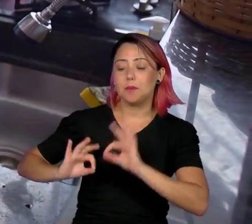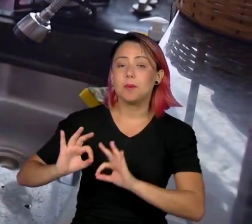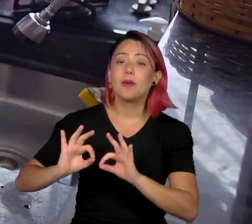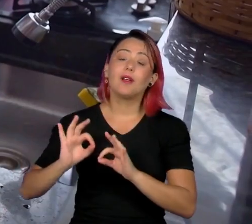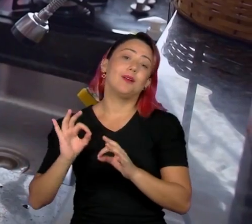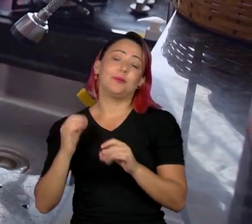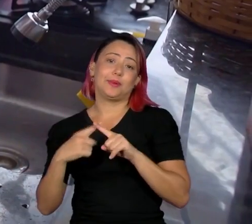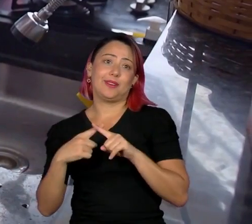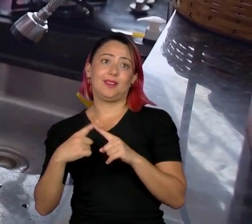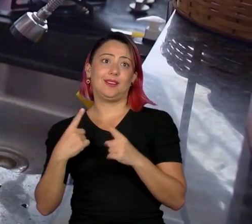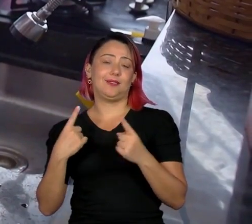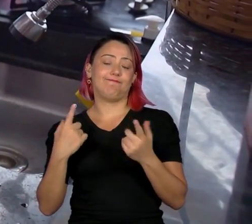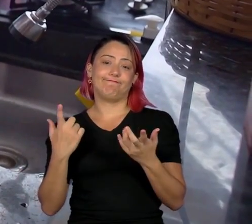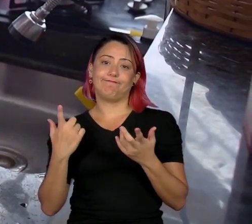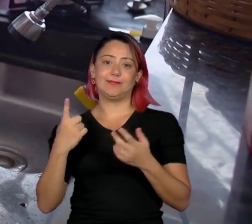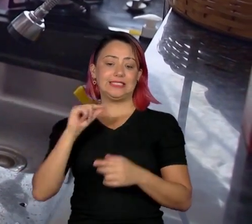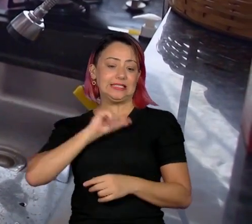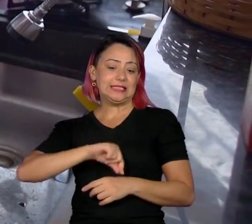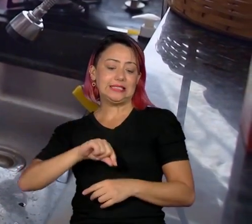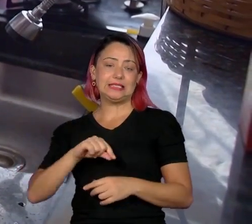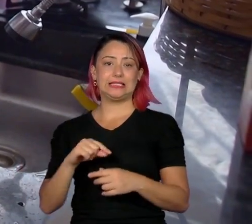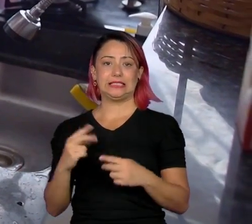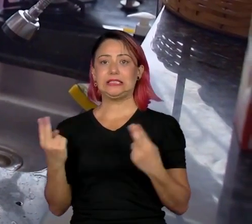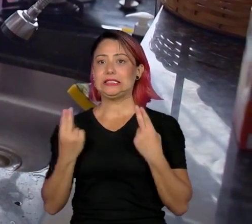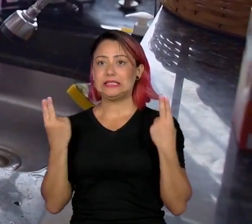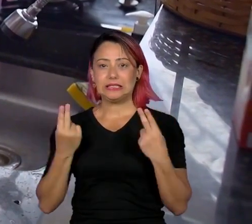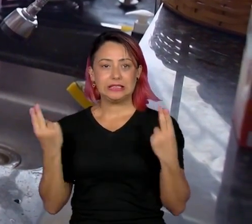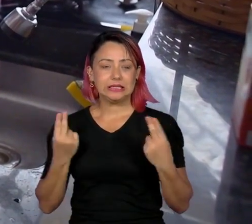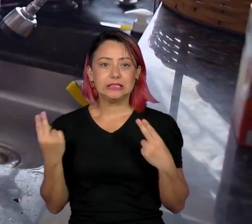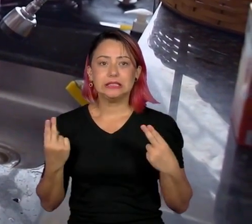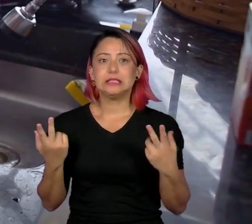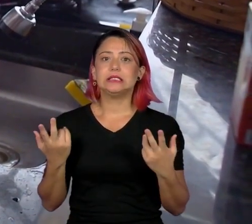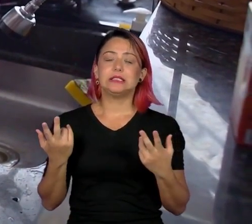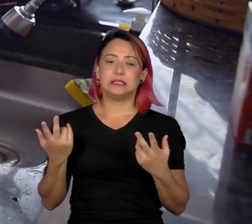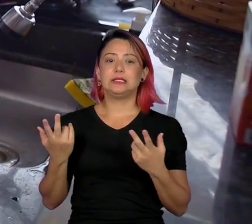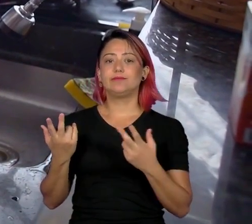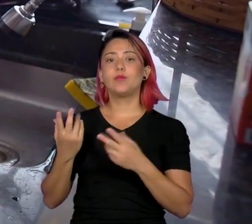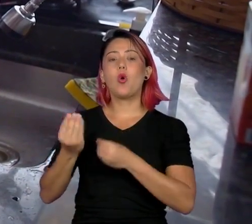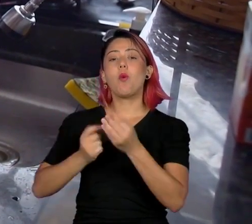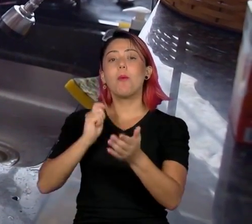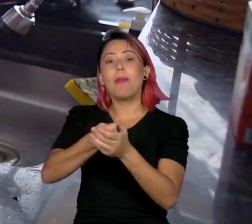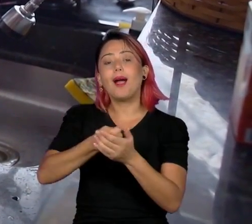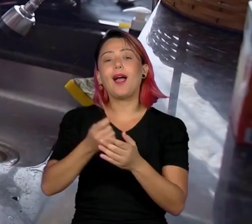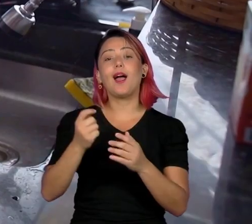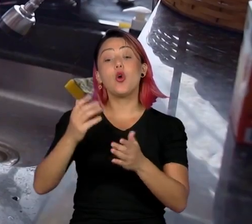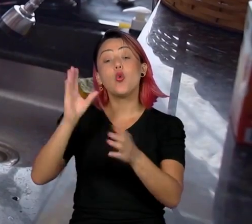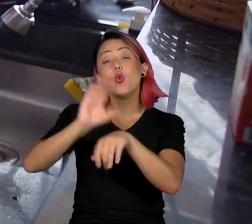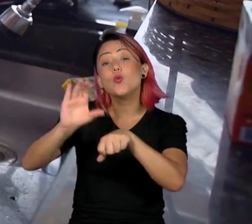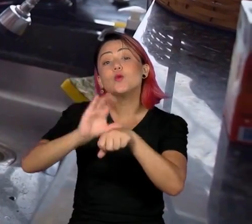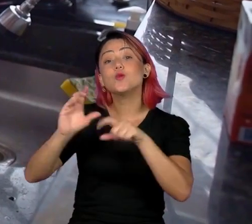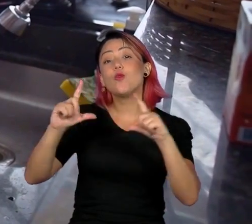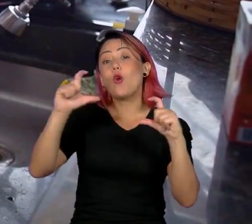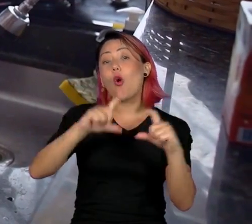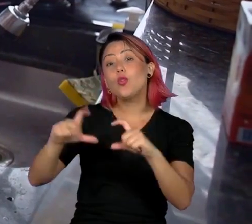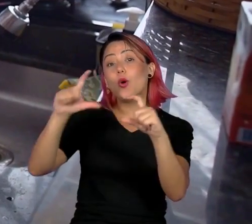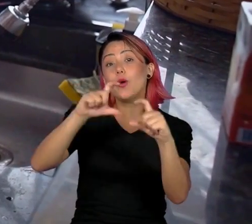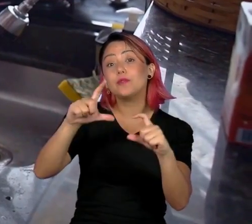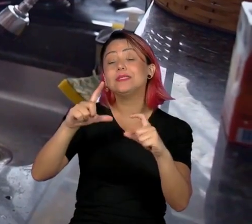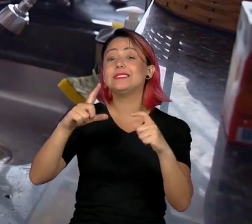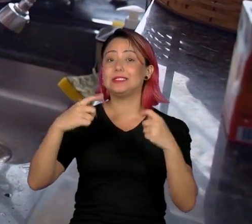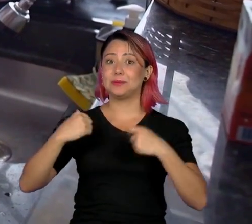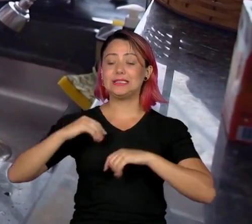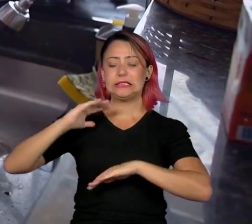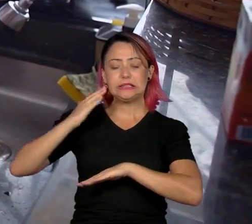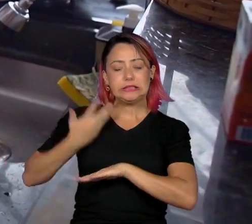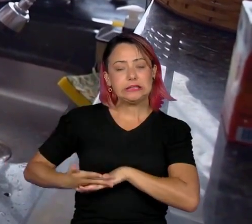salário geralmente não dava para pagar a mensalidade do curso dela, né? Então a gente tinha que pôr a mão na obra